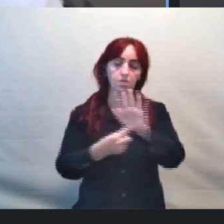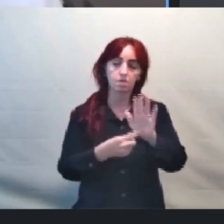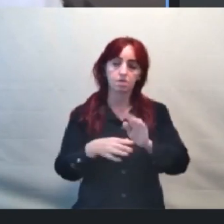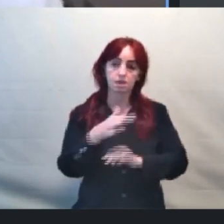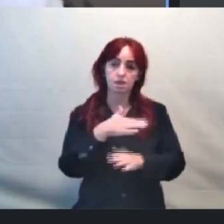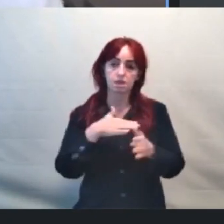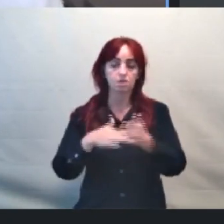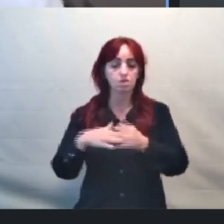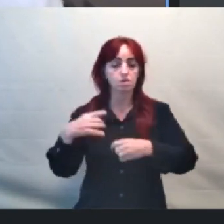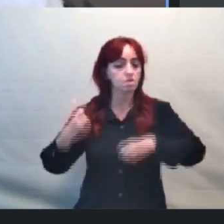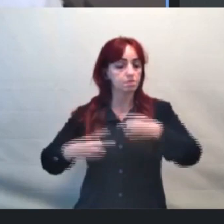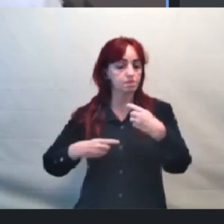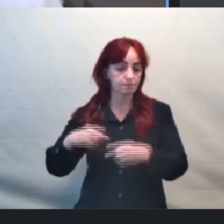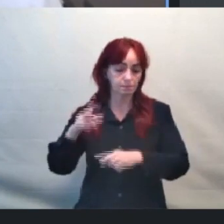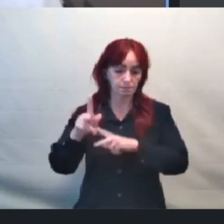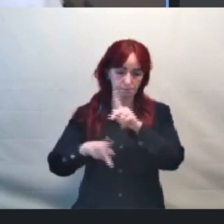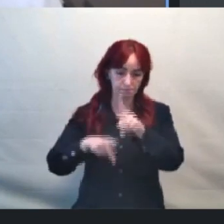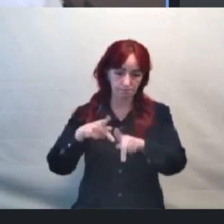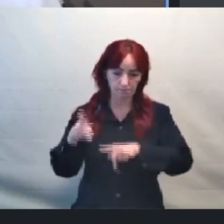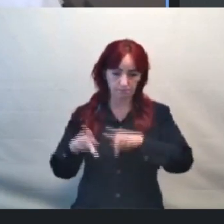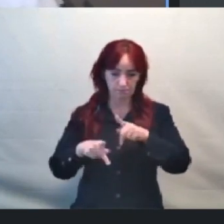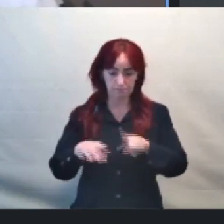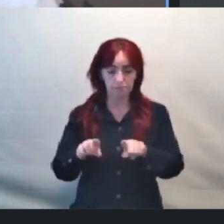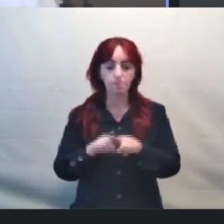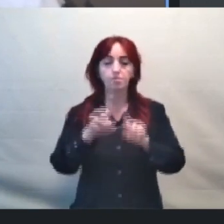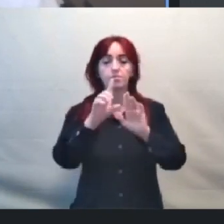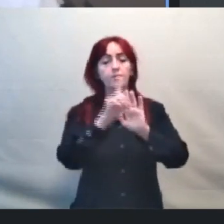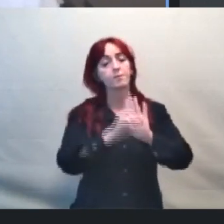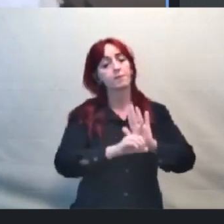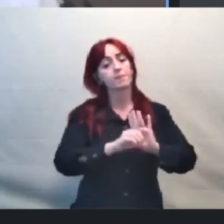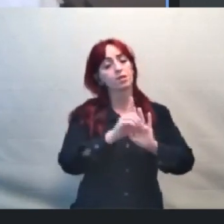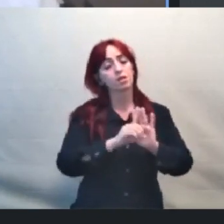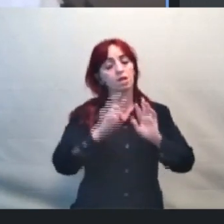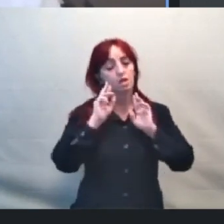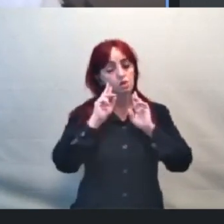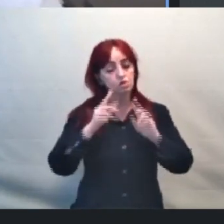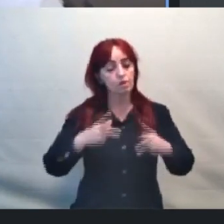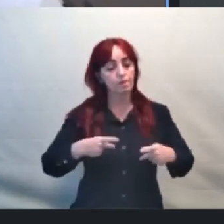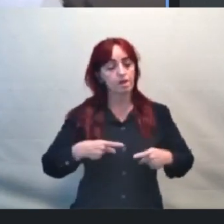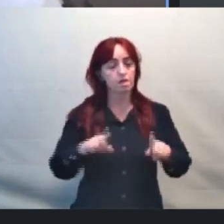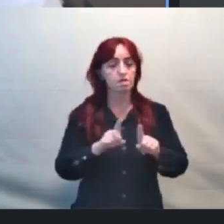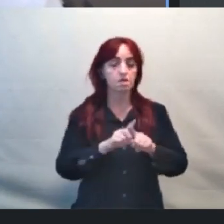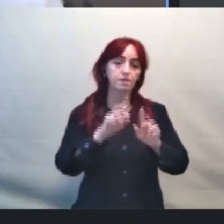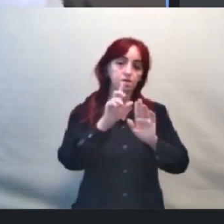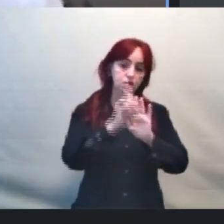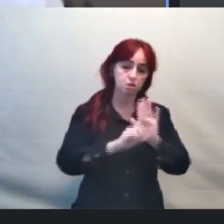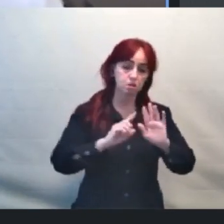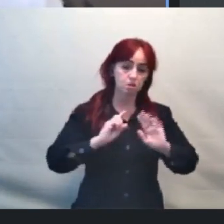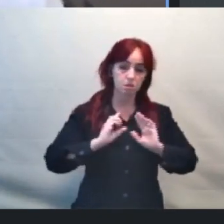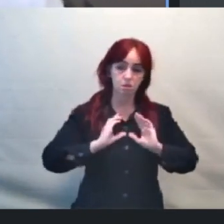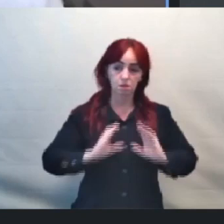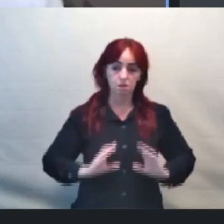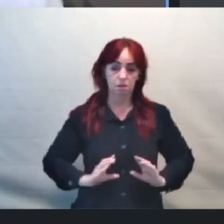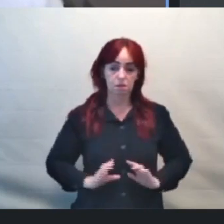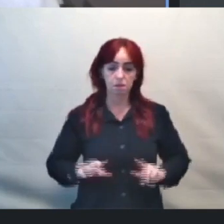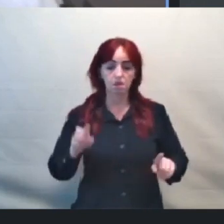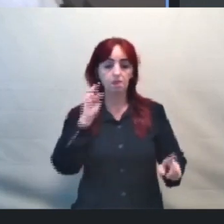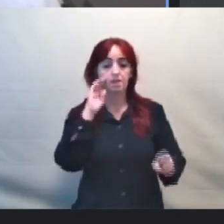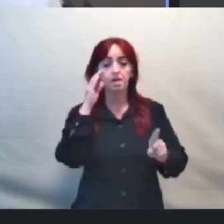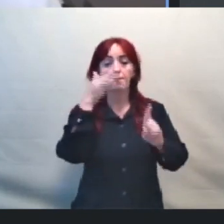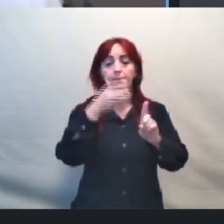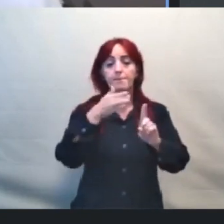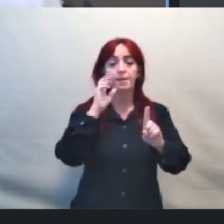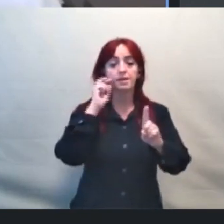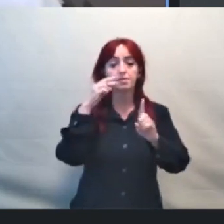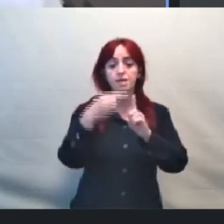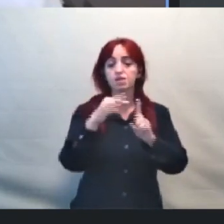dentre elas as políticas públicas de direitos, né, de direitos humanos, direitos de cidadania. Na perspectiva da cidadania, nós